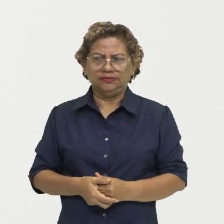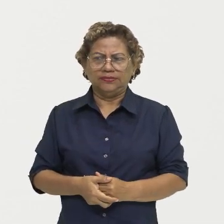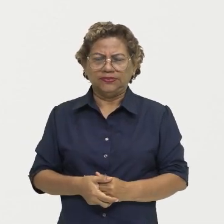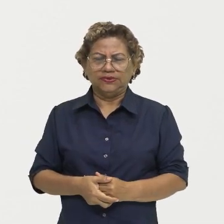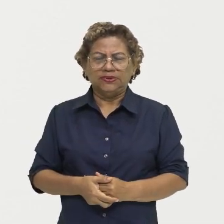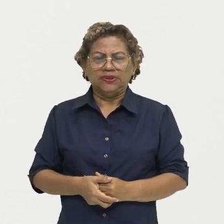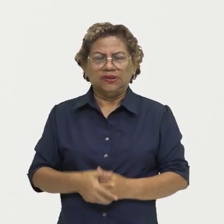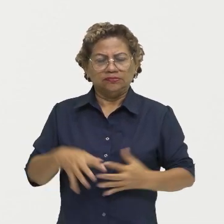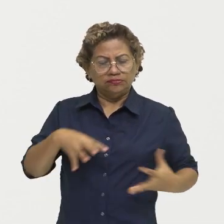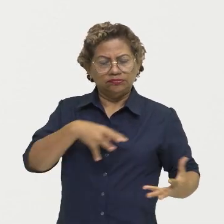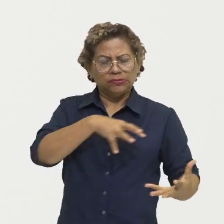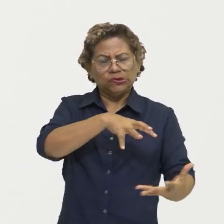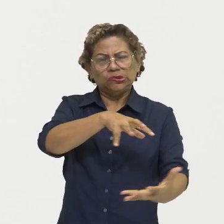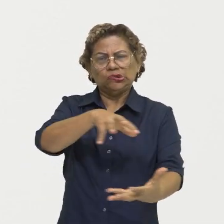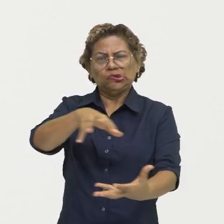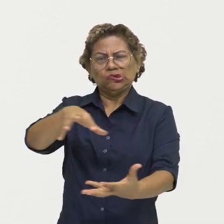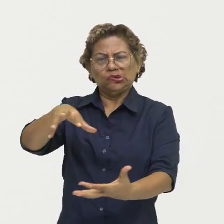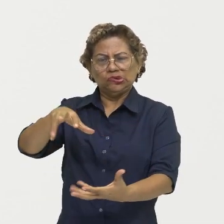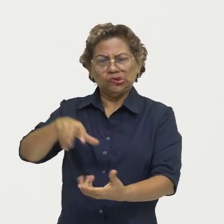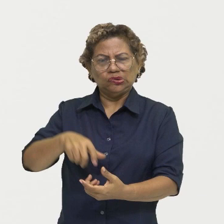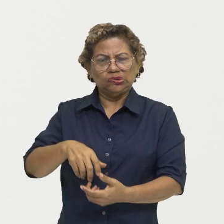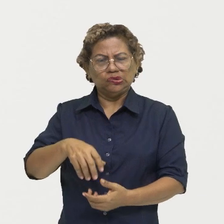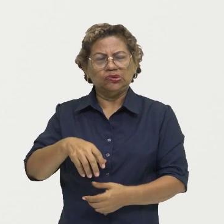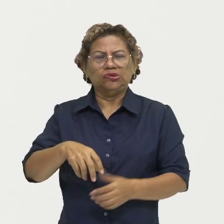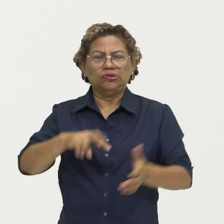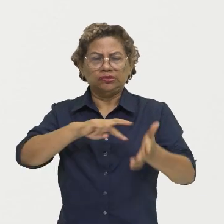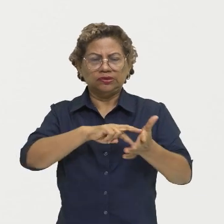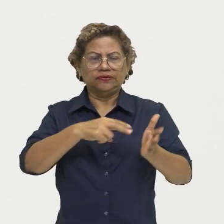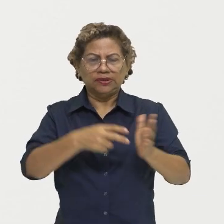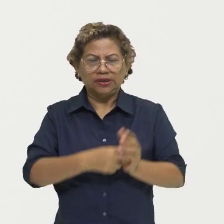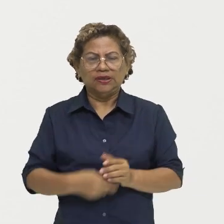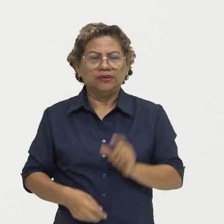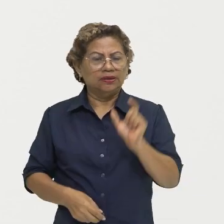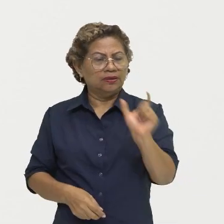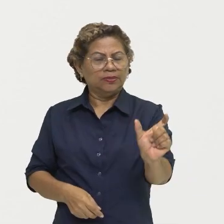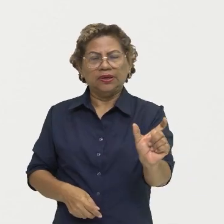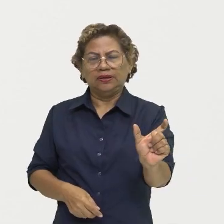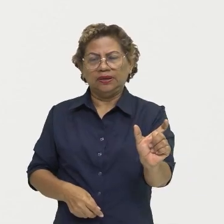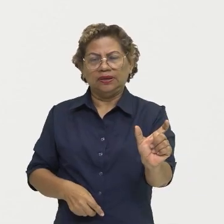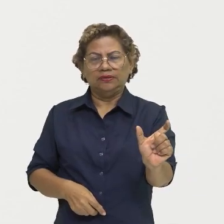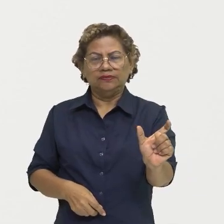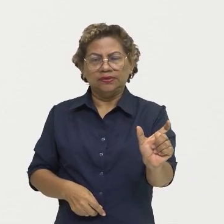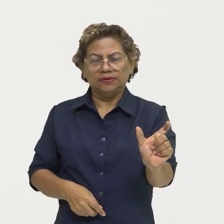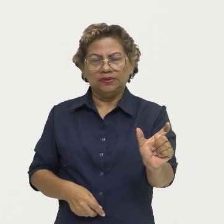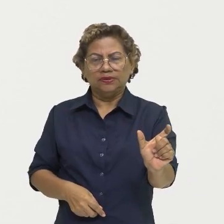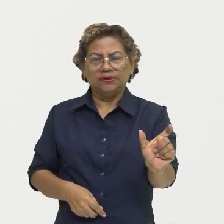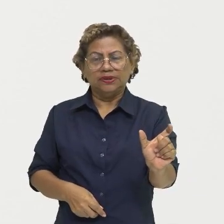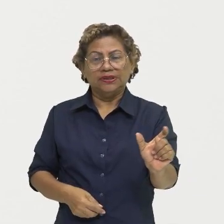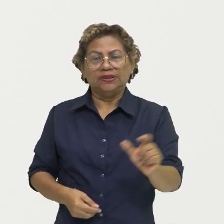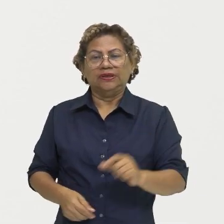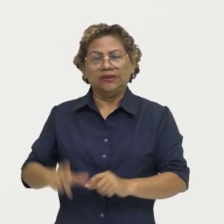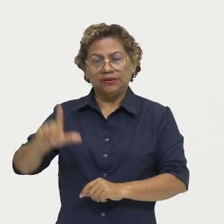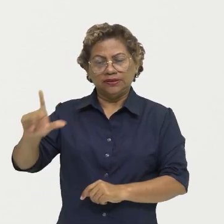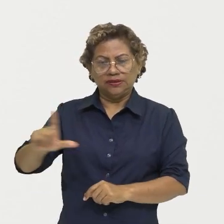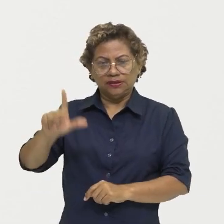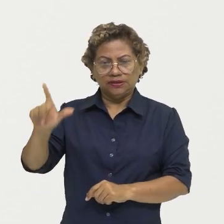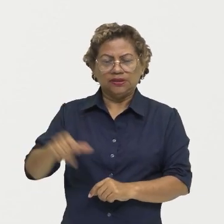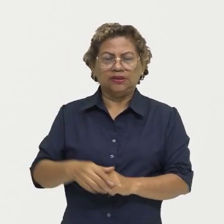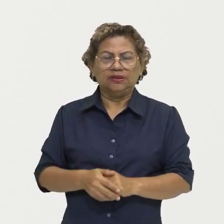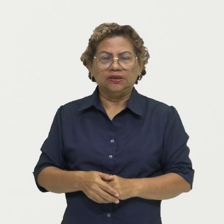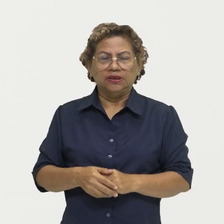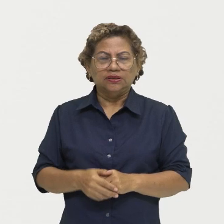esse universo de outros sentidos que a língua, que a palavra adquire lá na literatura. Da articulação